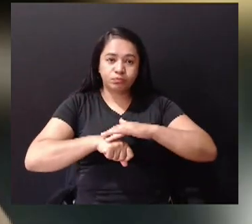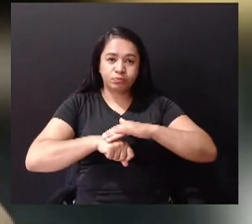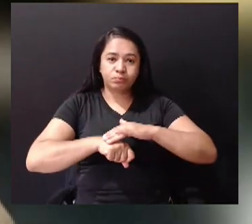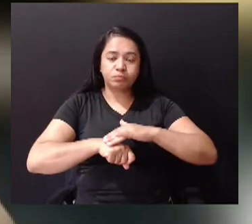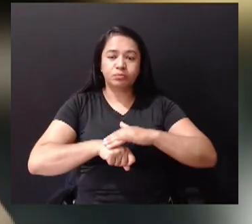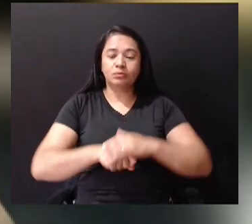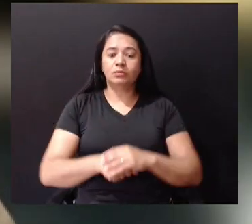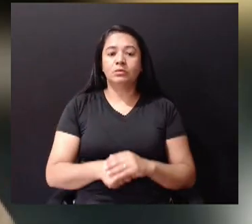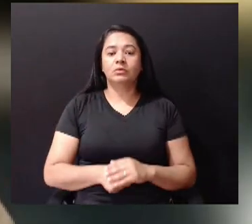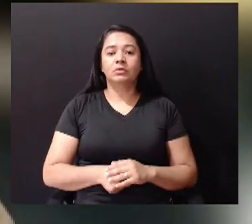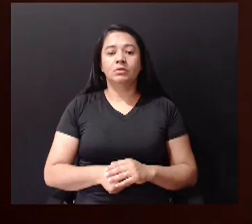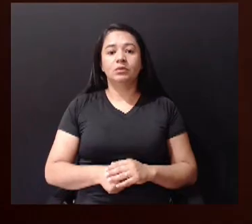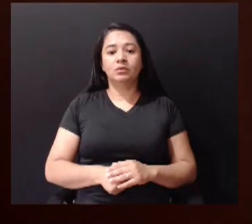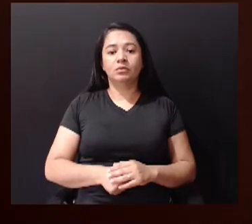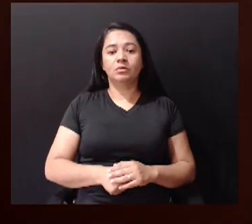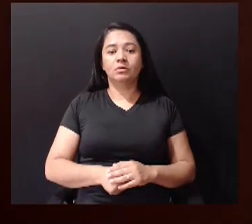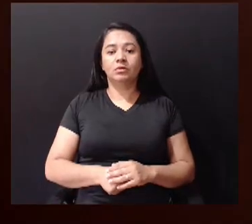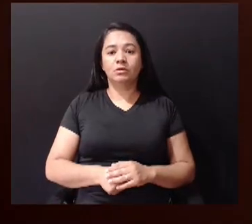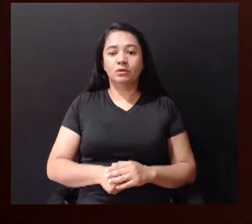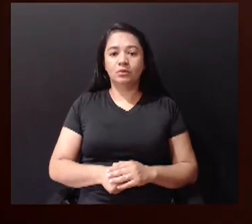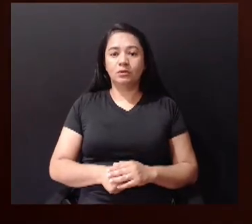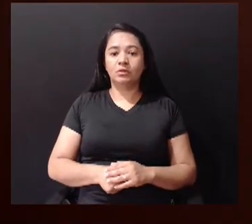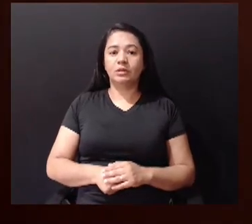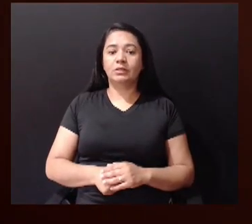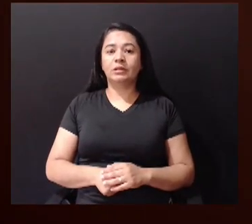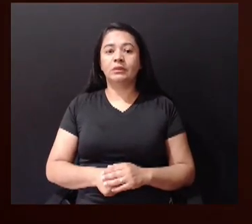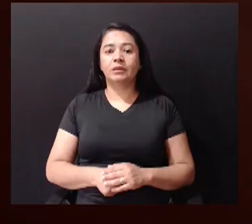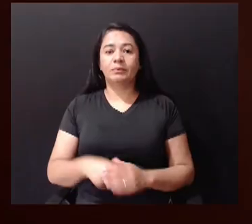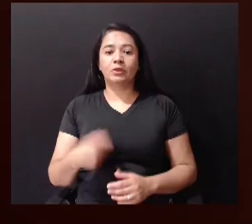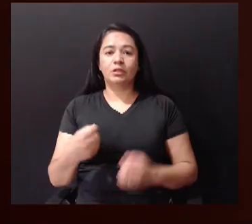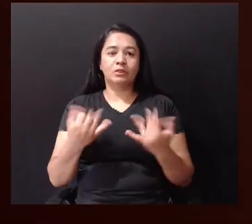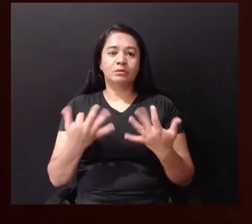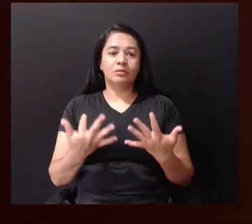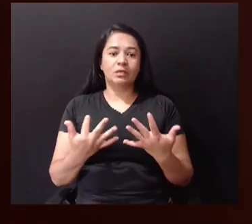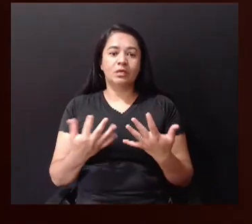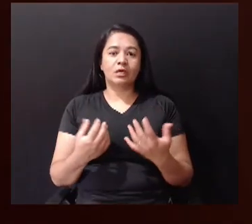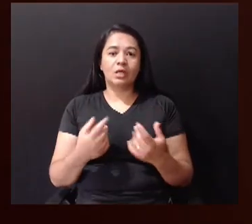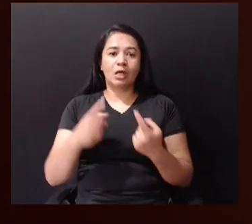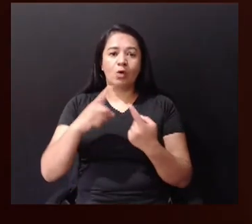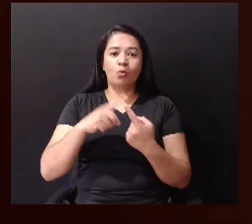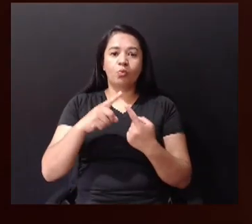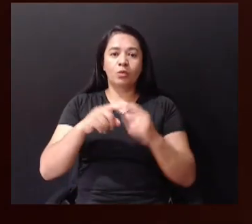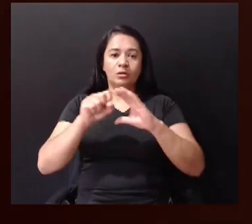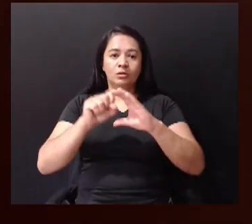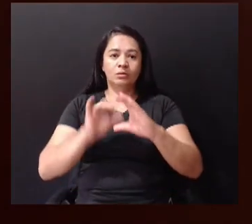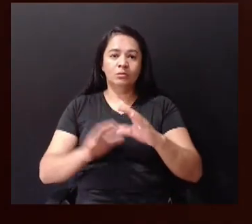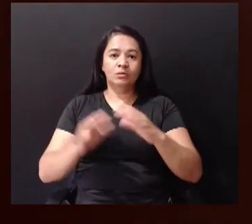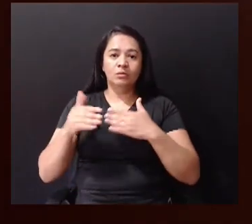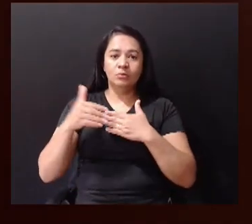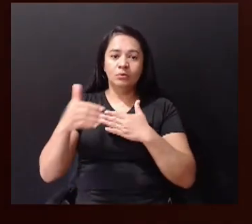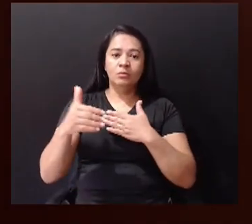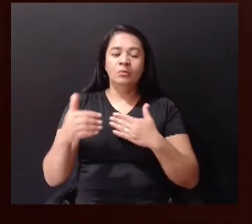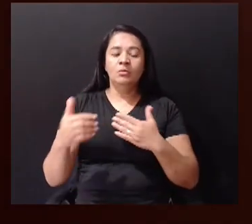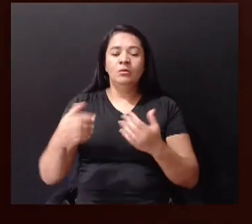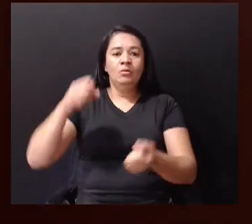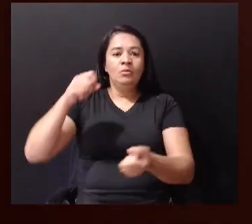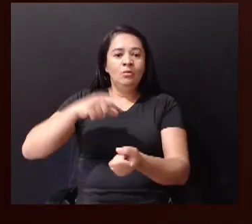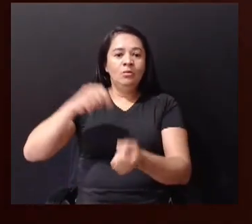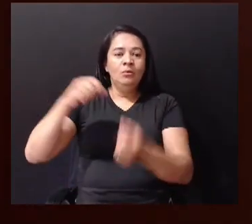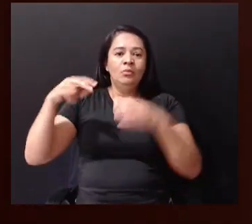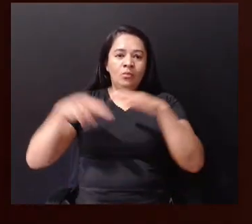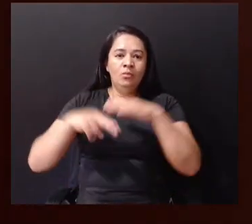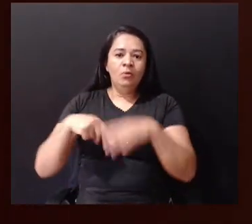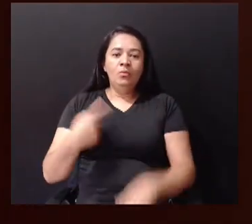hoje moleculares que a gente tem que saber, e depois radioterapia, quimioterapia, que muitas vezes é necessário. O